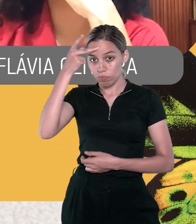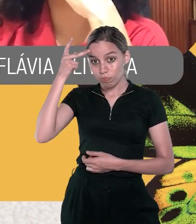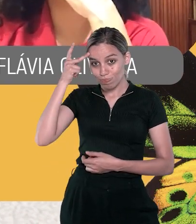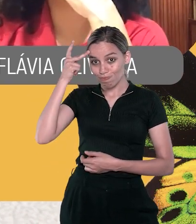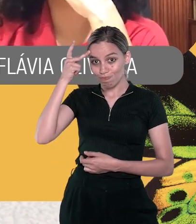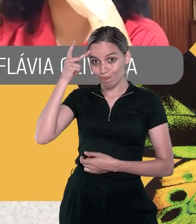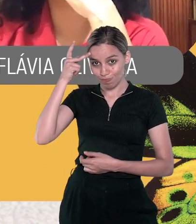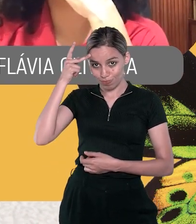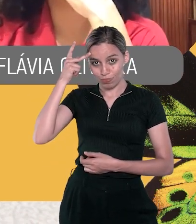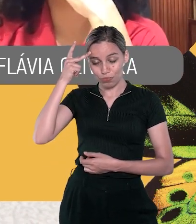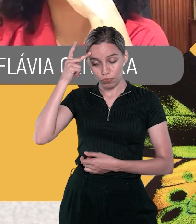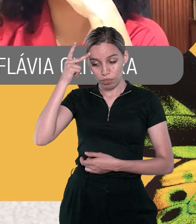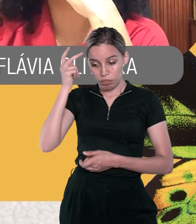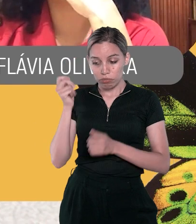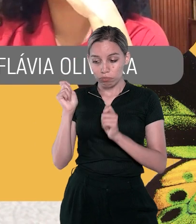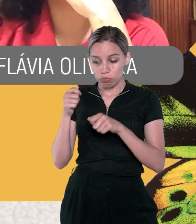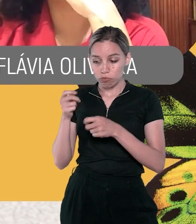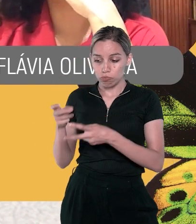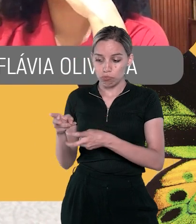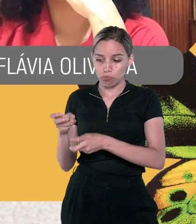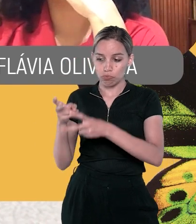você vê como é que a cidade